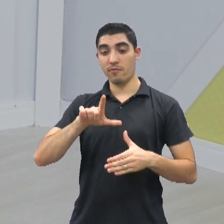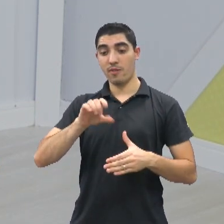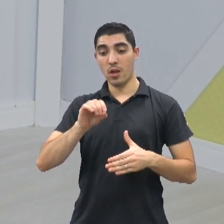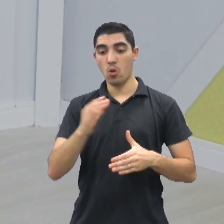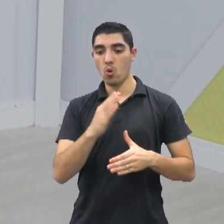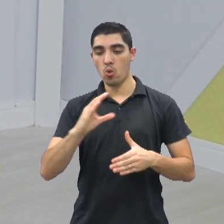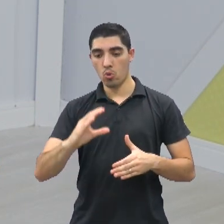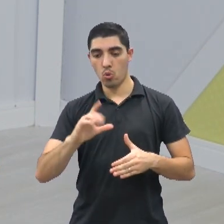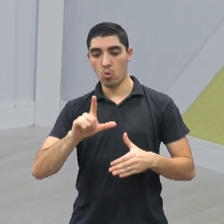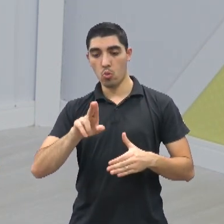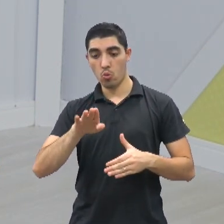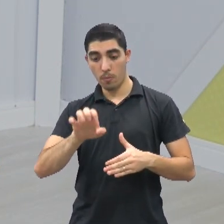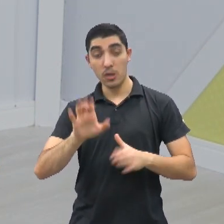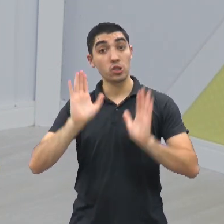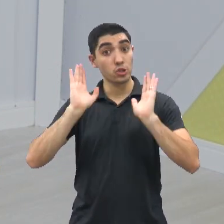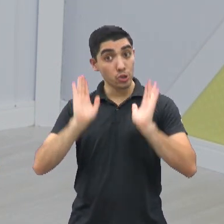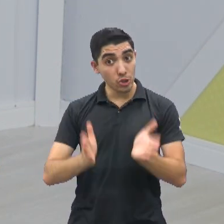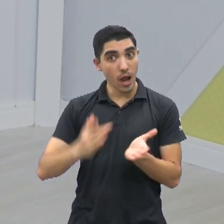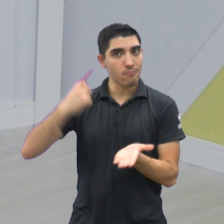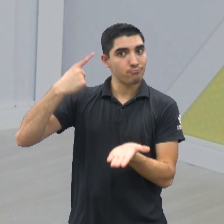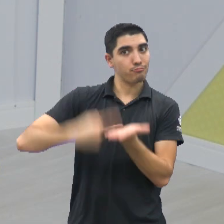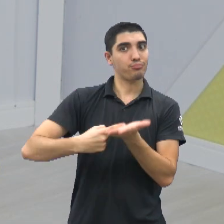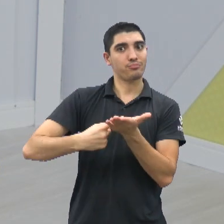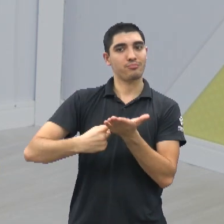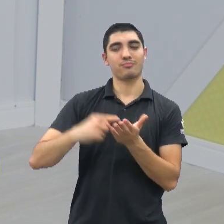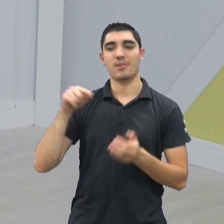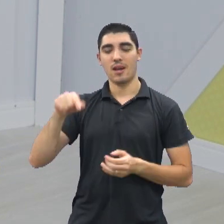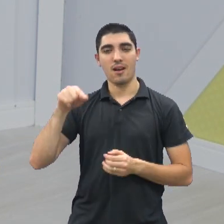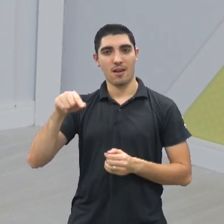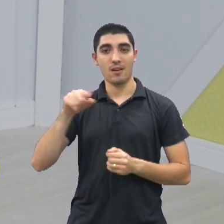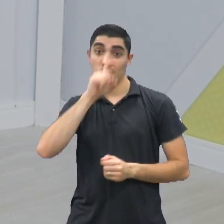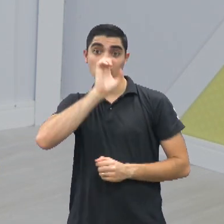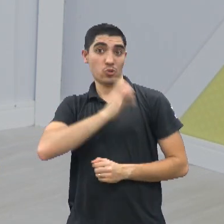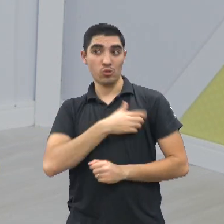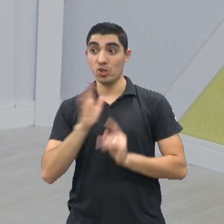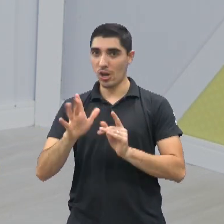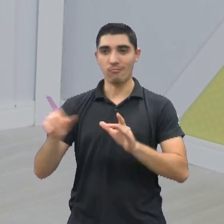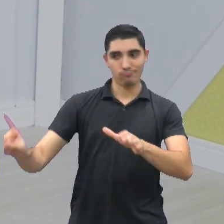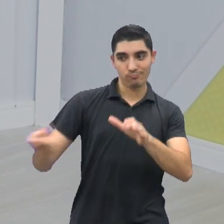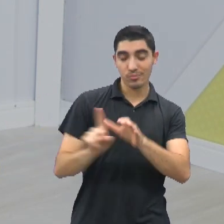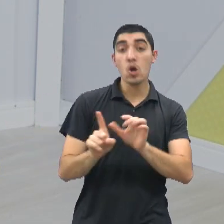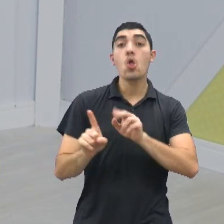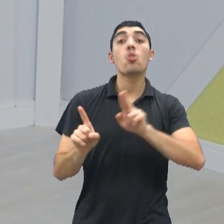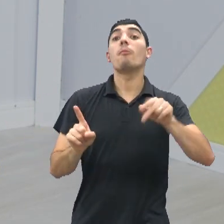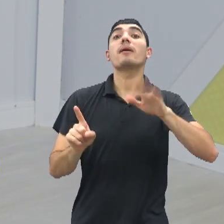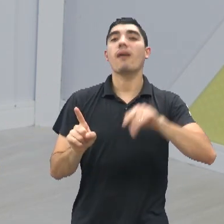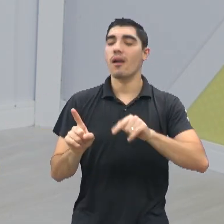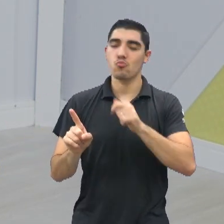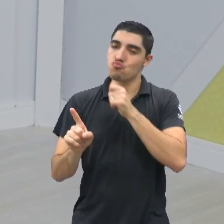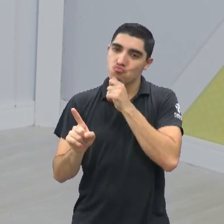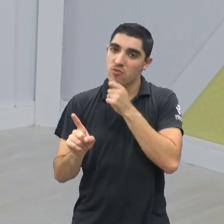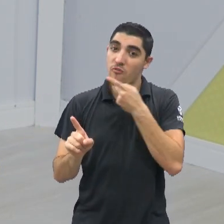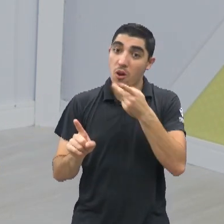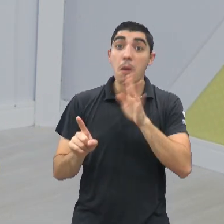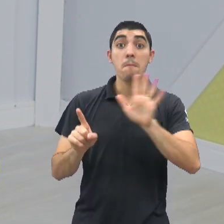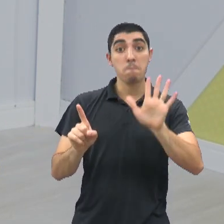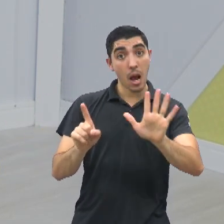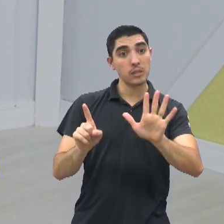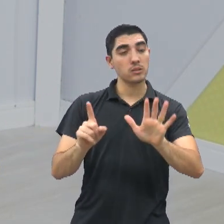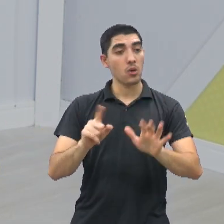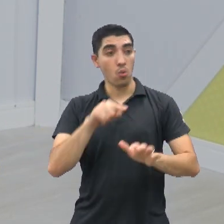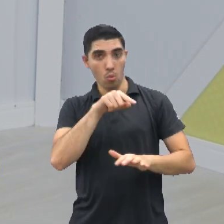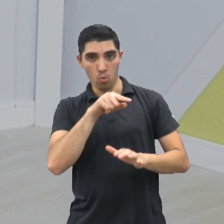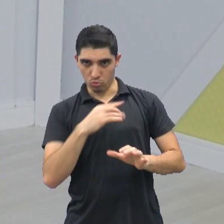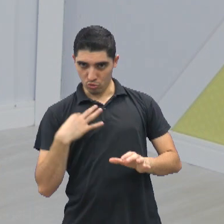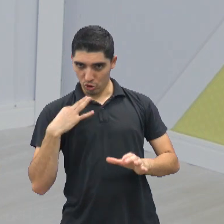obviamente ele não deu nomes né não deu o nome desse jogador mas aquele time tinha bons valores n dentro daquele time do velo